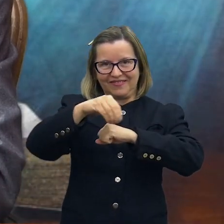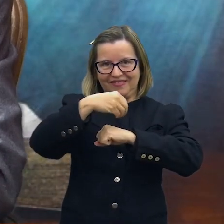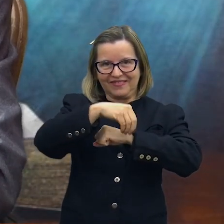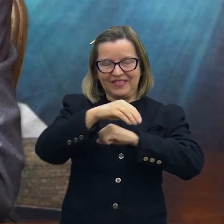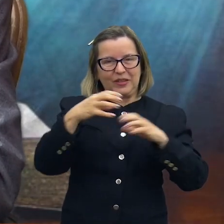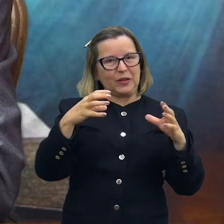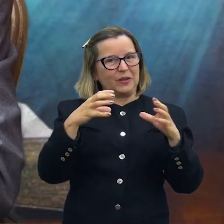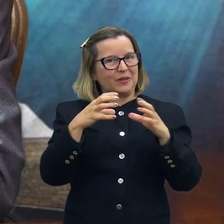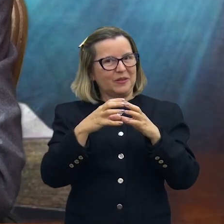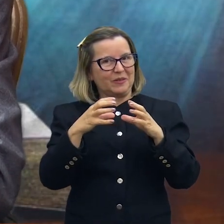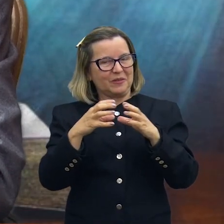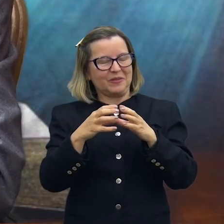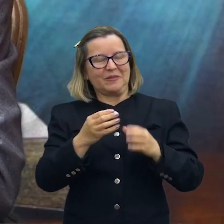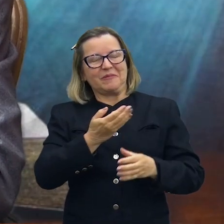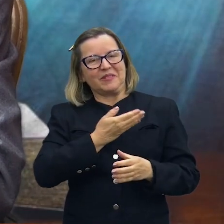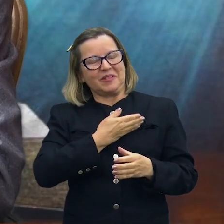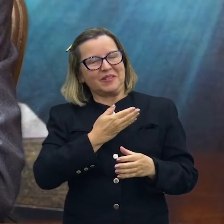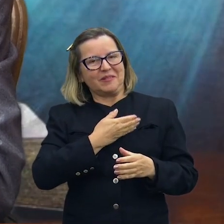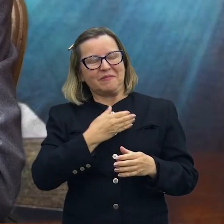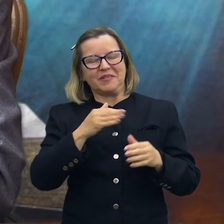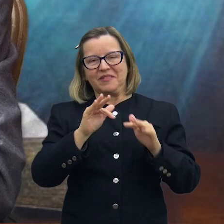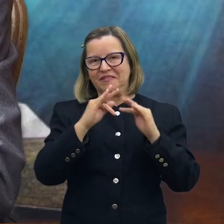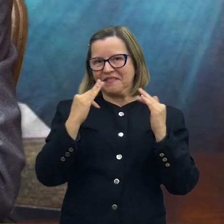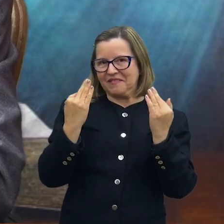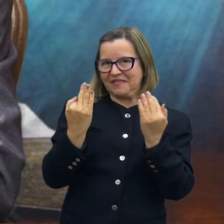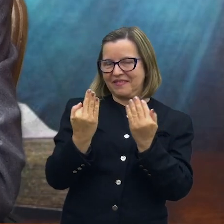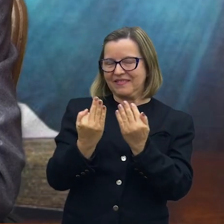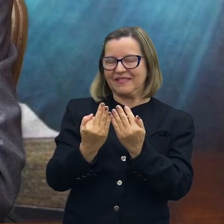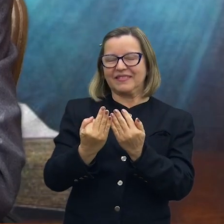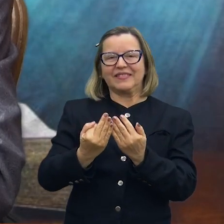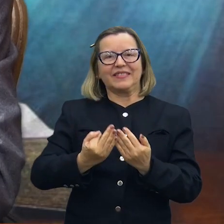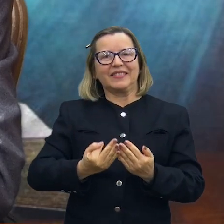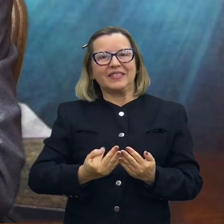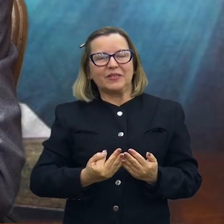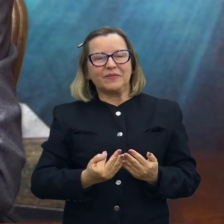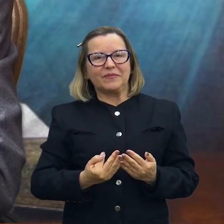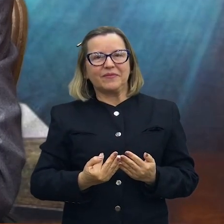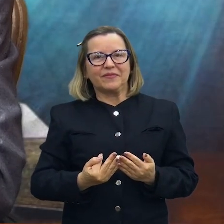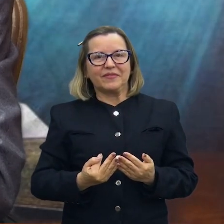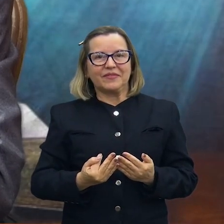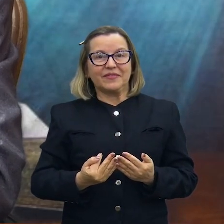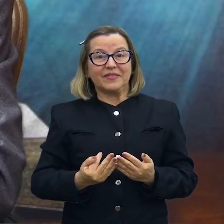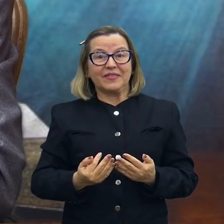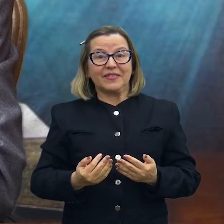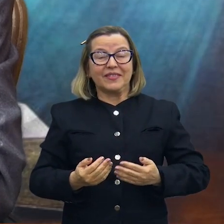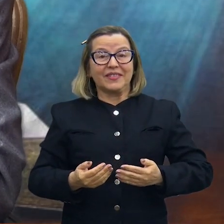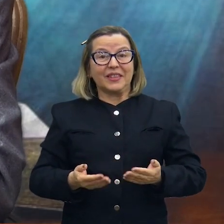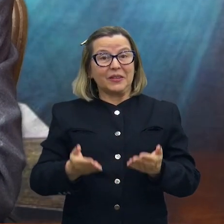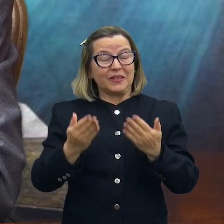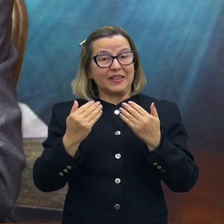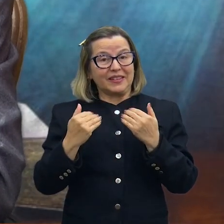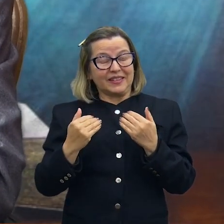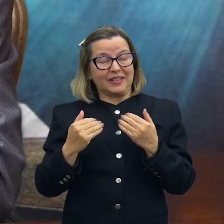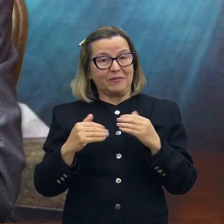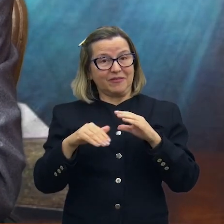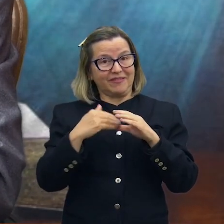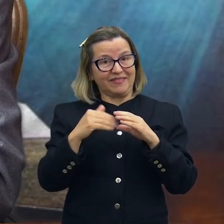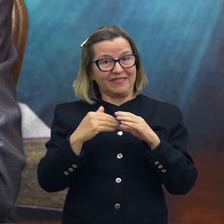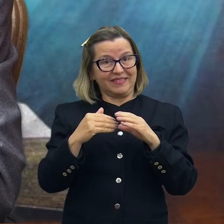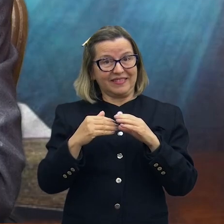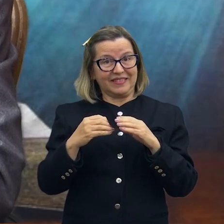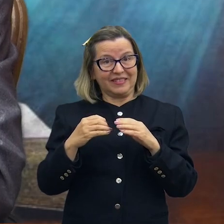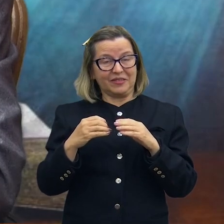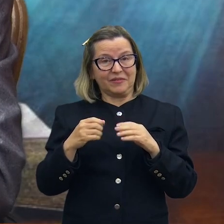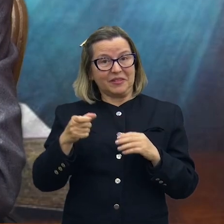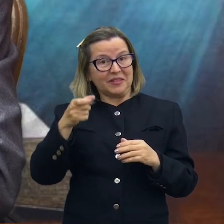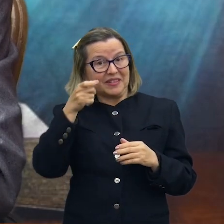outros grupos, com outros familiares seus. Eu recebi um feedback muito interessante de um amigo que ele falou